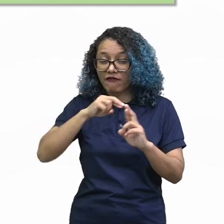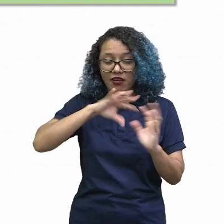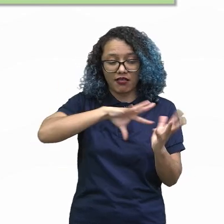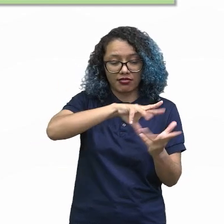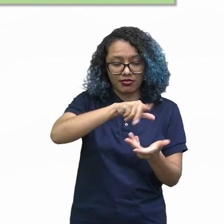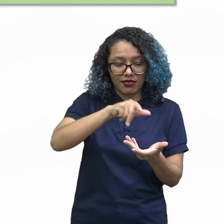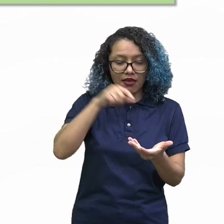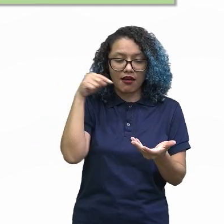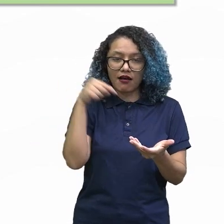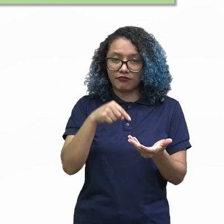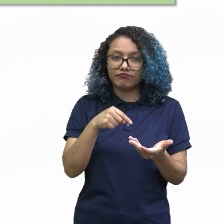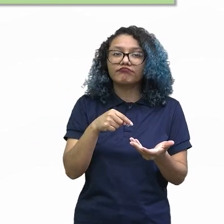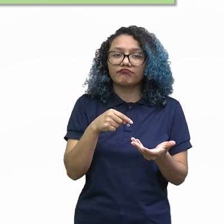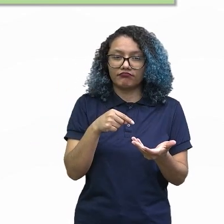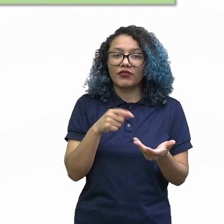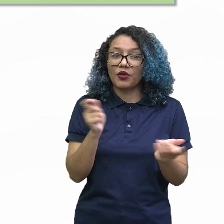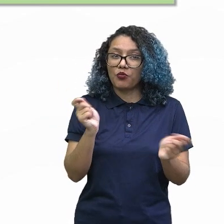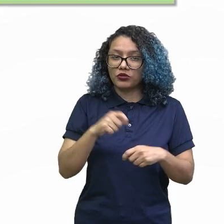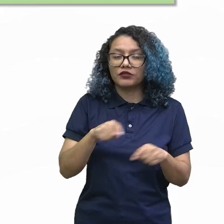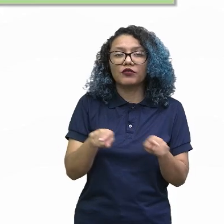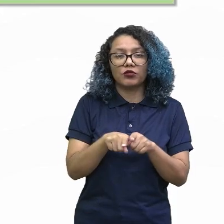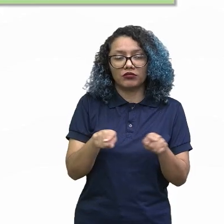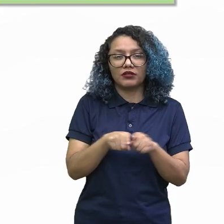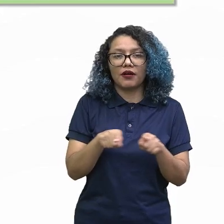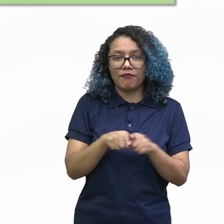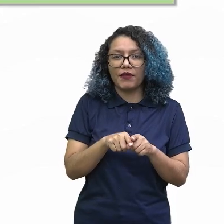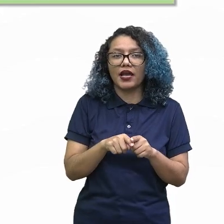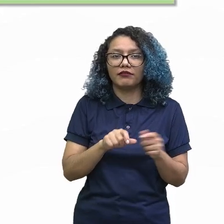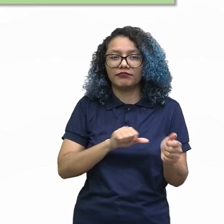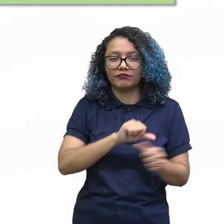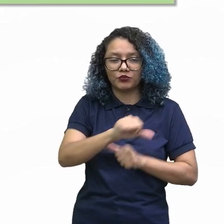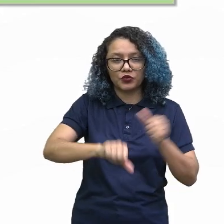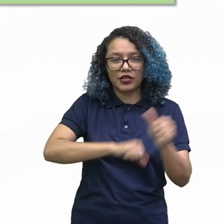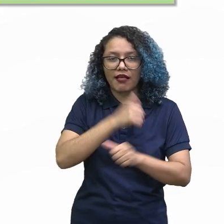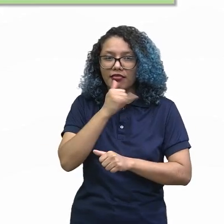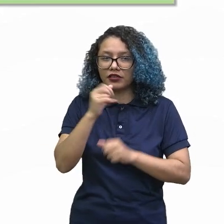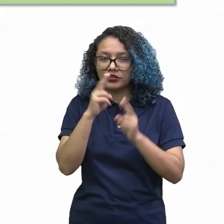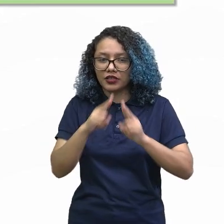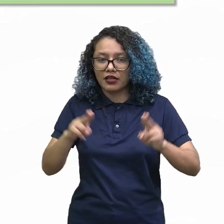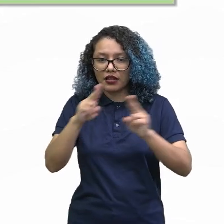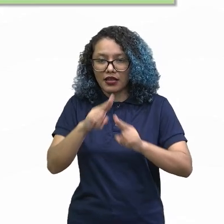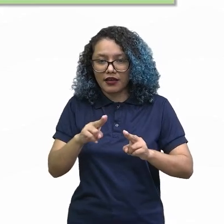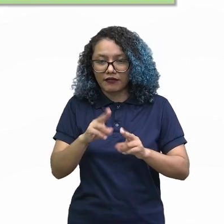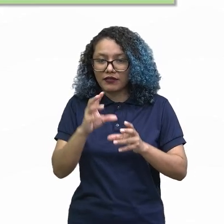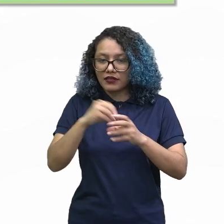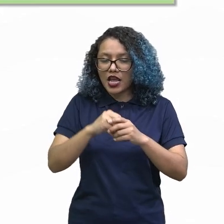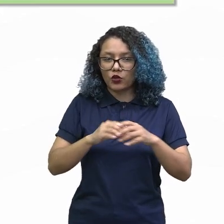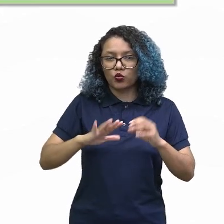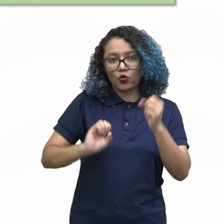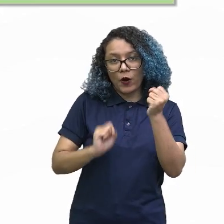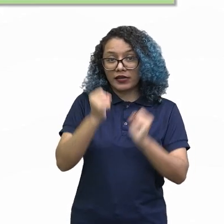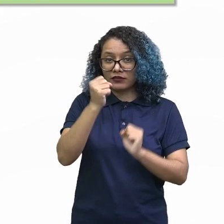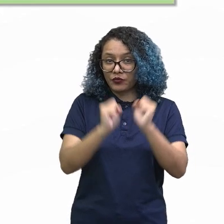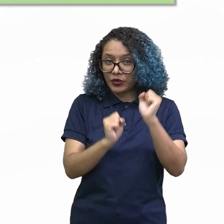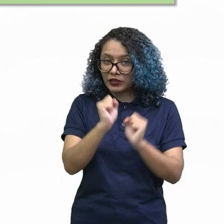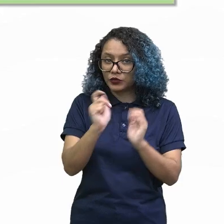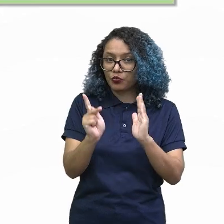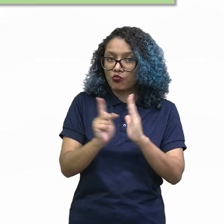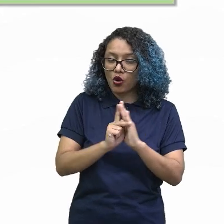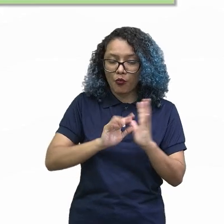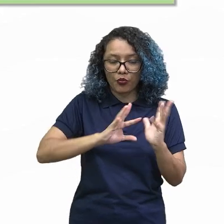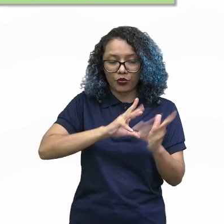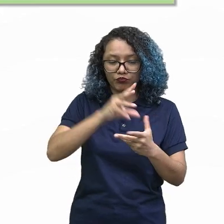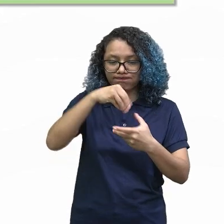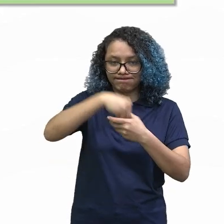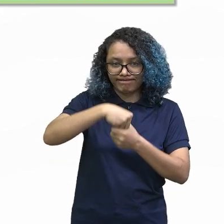Terra, é que gera essa energia elétrica através de usinas geotérmicas, tá certo? Então, a gente